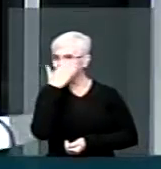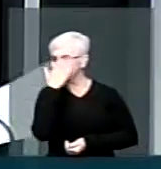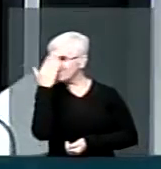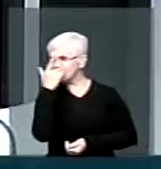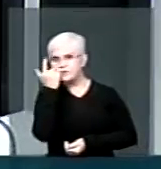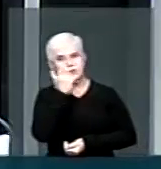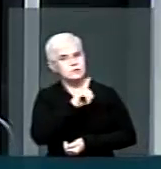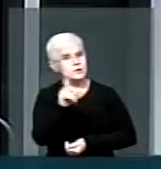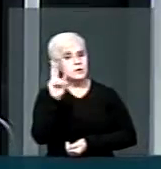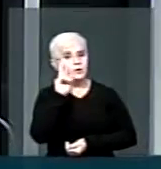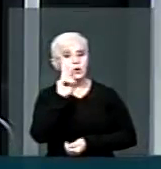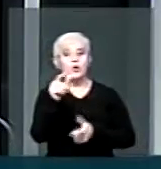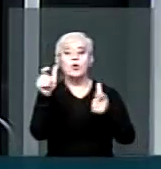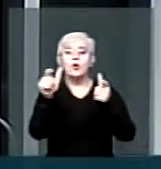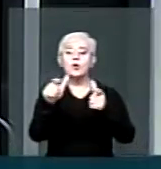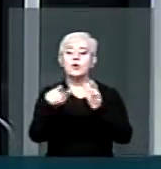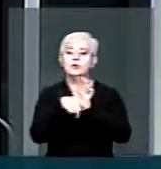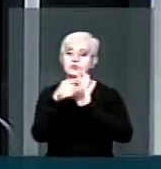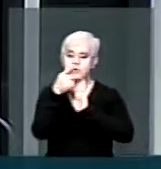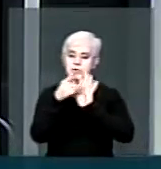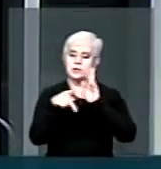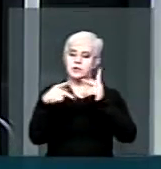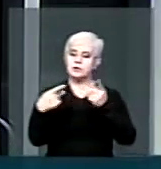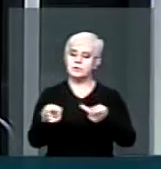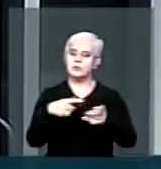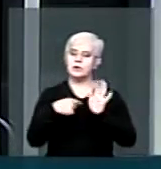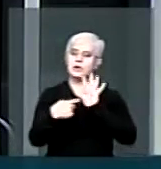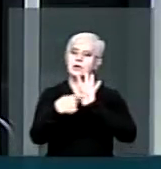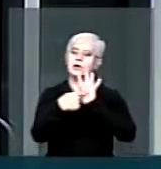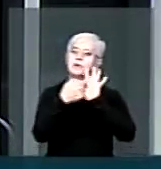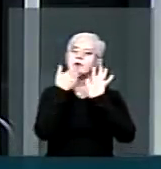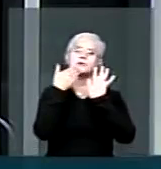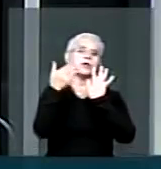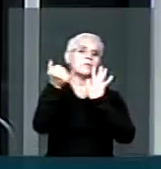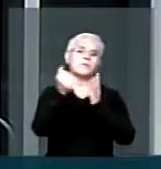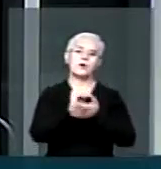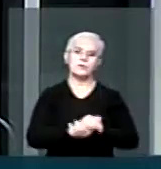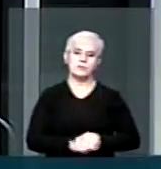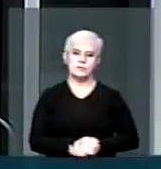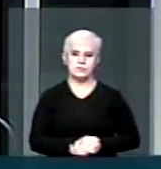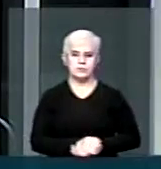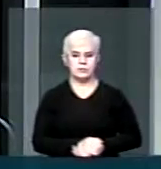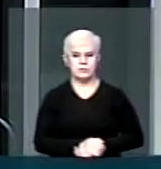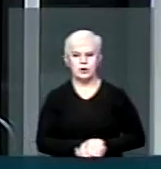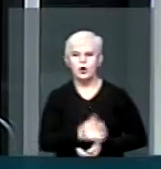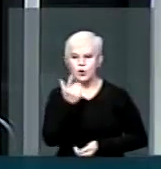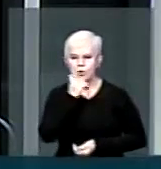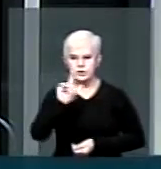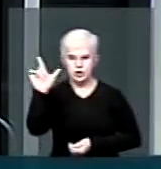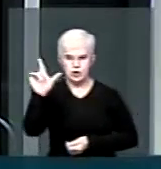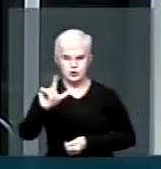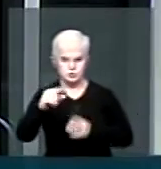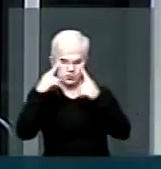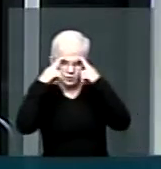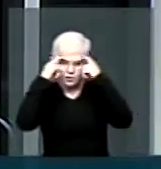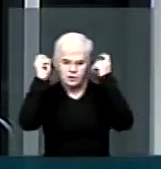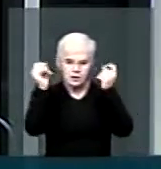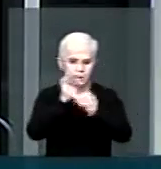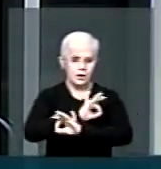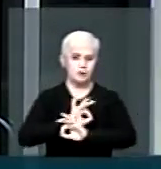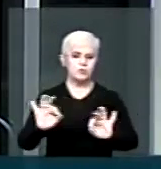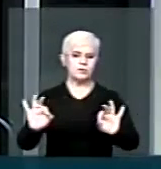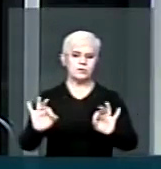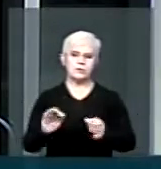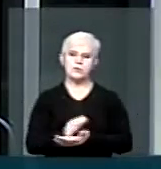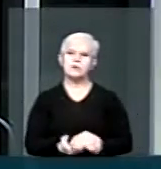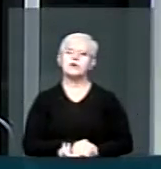onde esse programa tem refletido, até nesse momento, em baixar os índices de violência. Eu